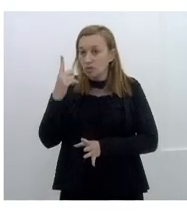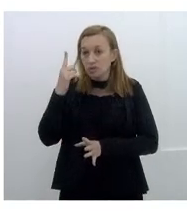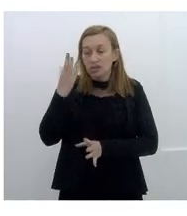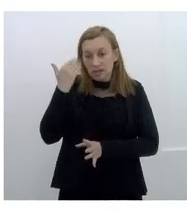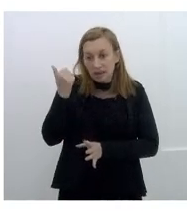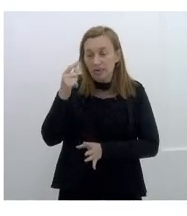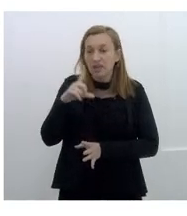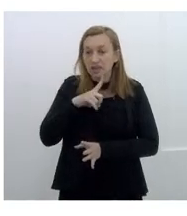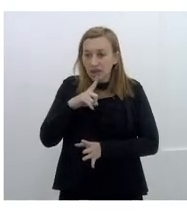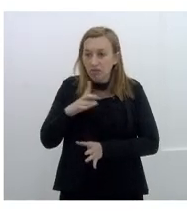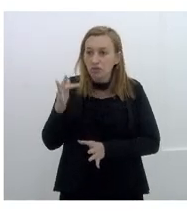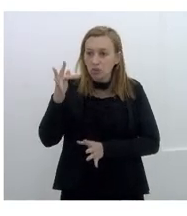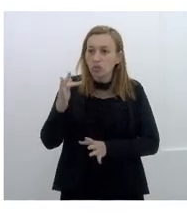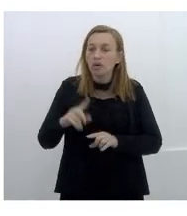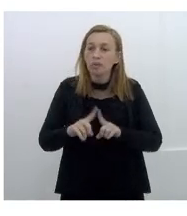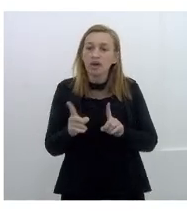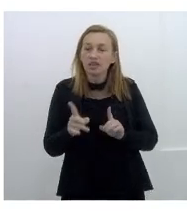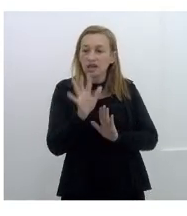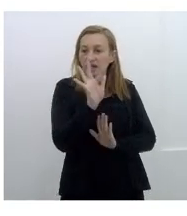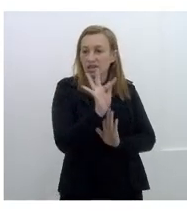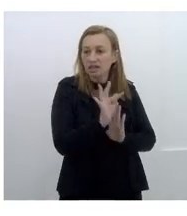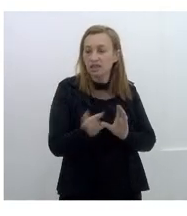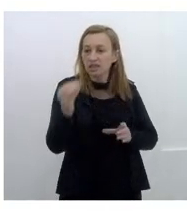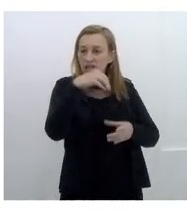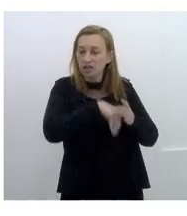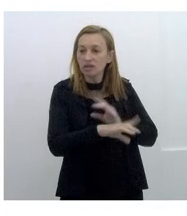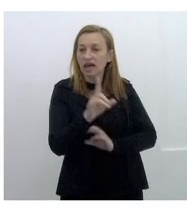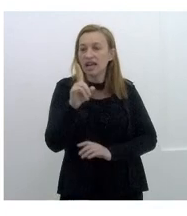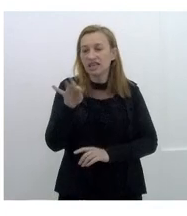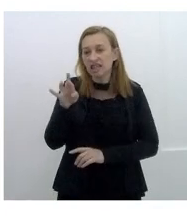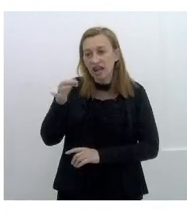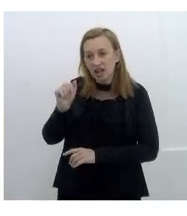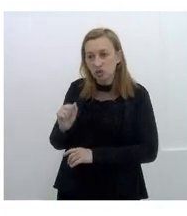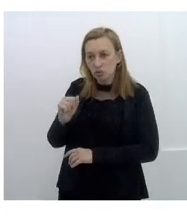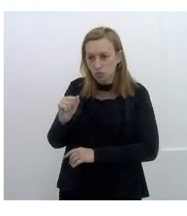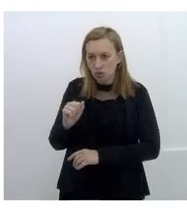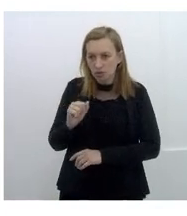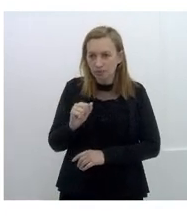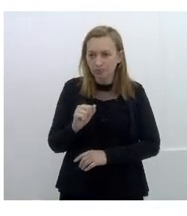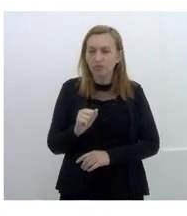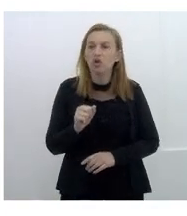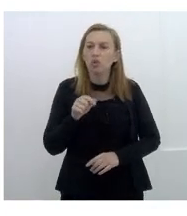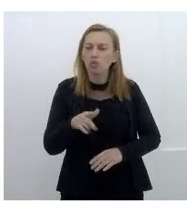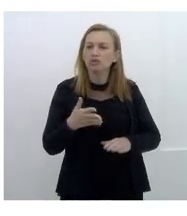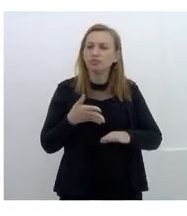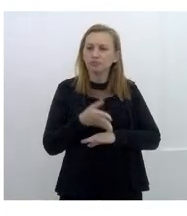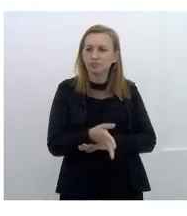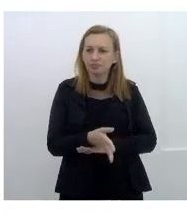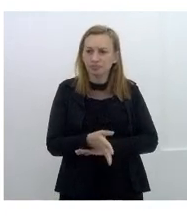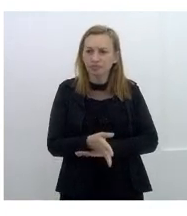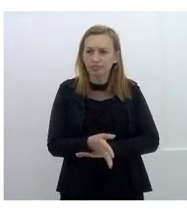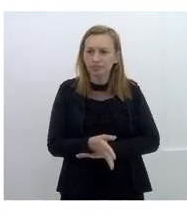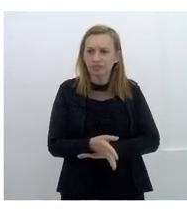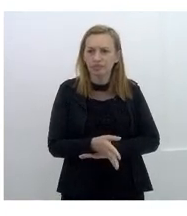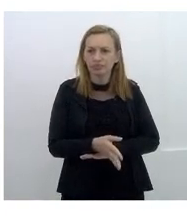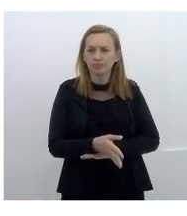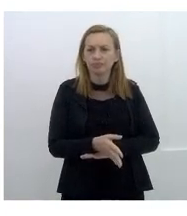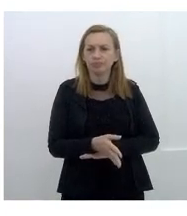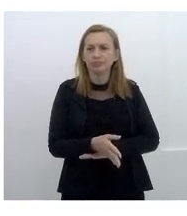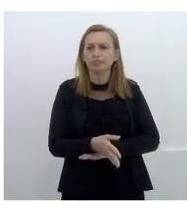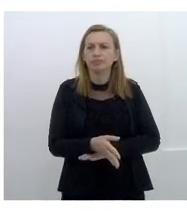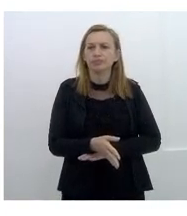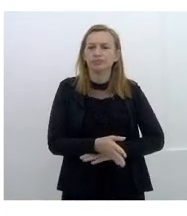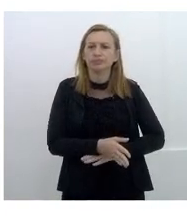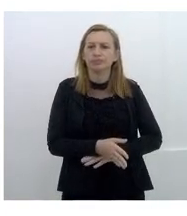advogado mas isso tá na literatura tá você só atinge Quando você atinge as condições de exercer